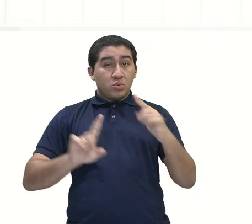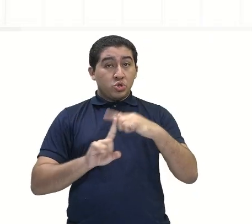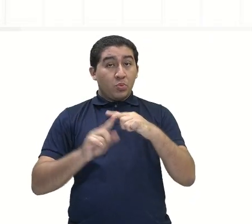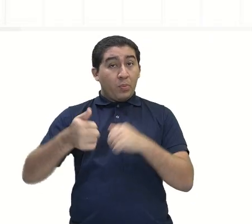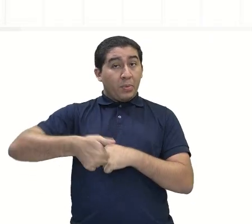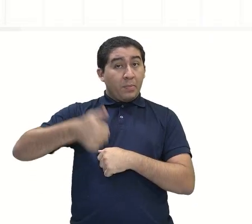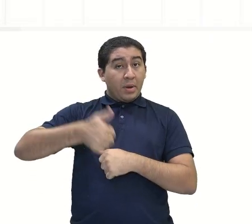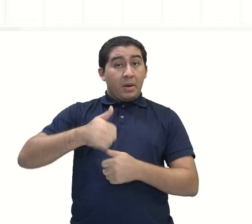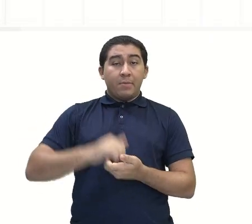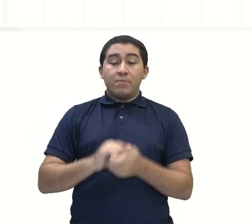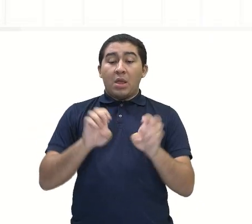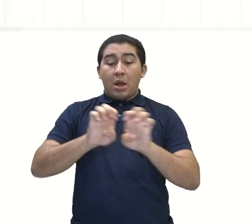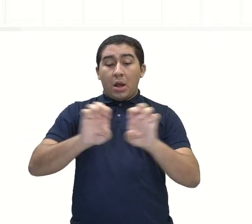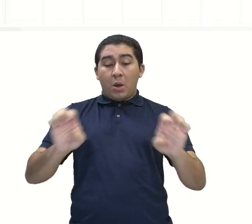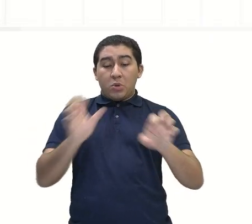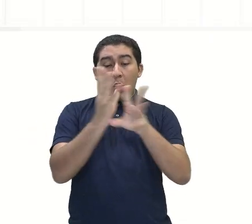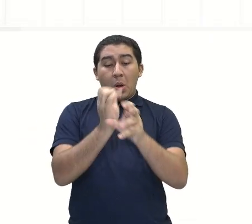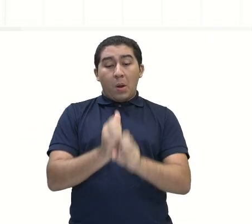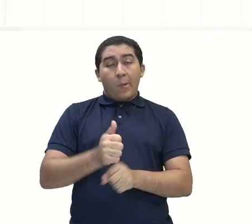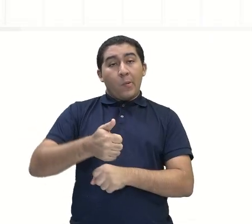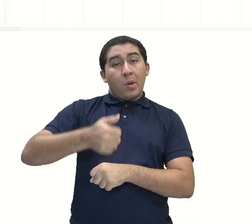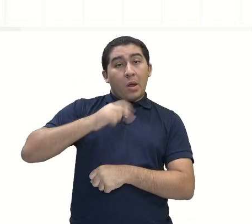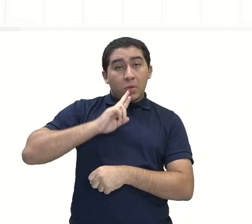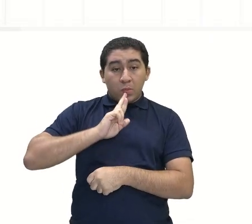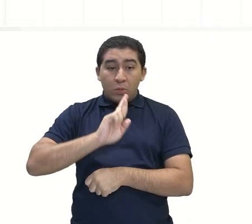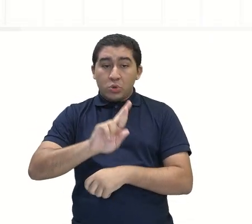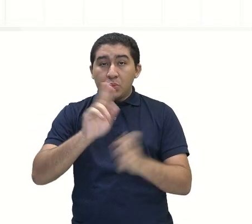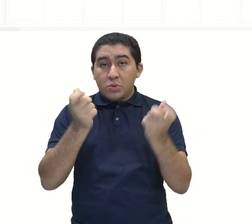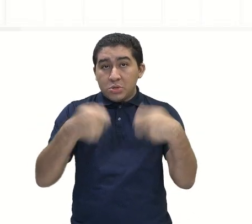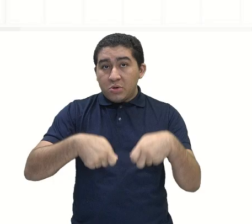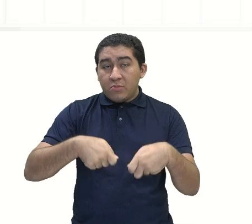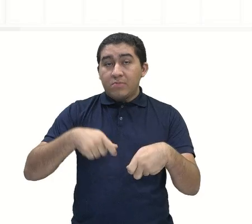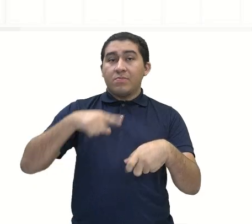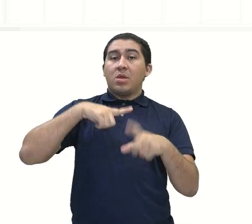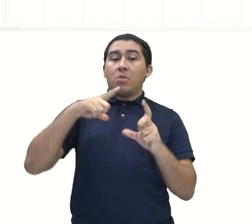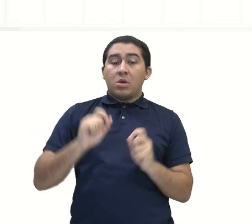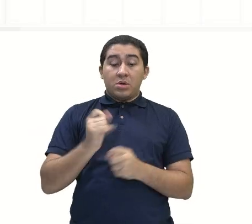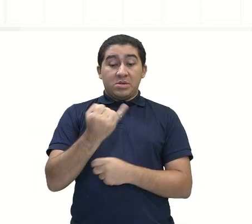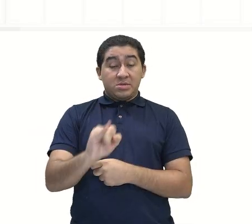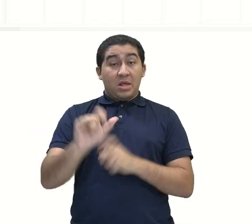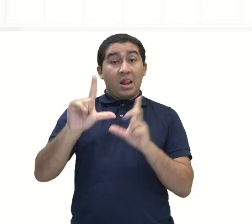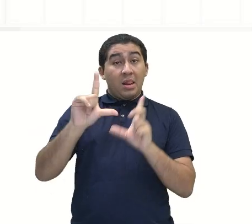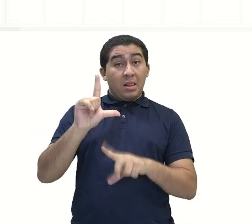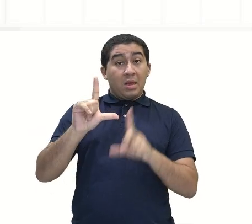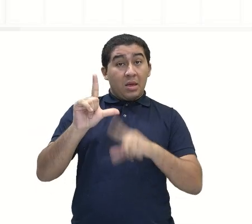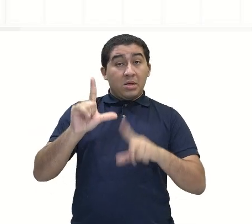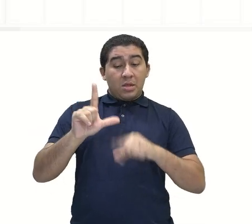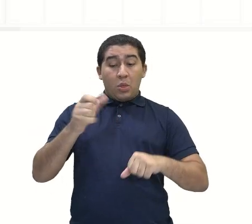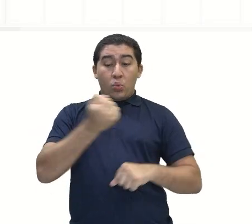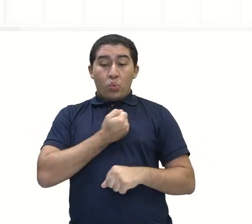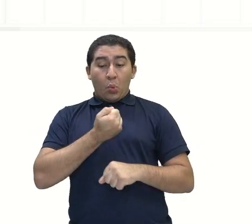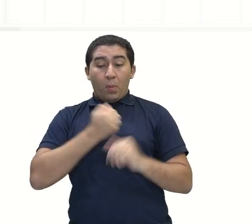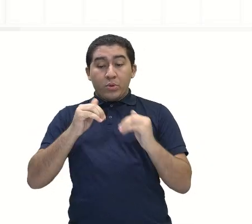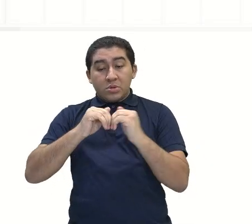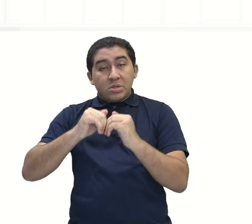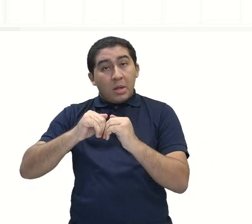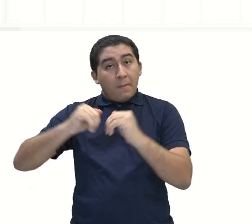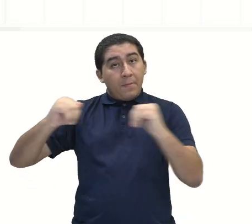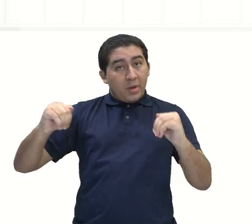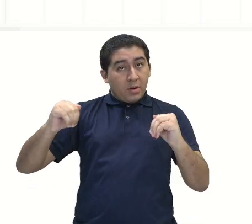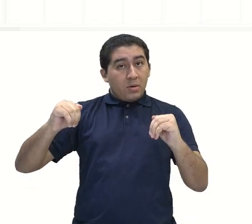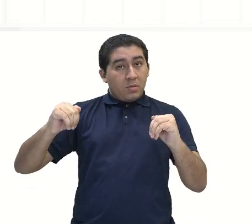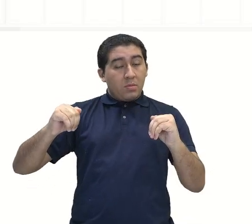Para resolver uma equação do primeiro grau, eu deixo o elemento que tem letra, que no caso é o x, sozinho no primeiro